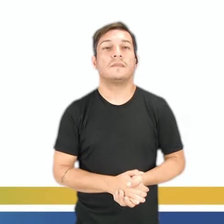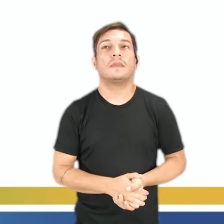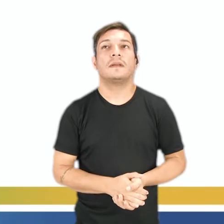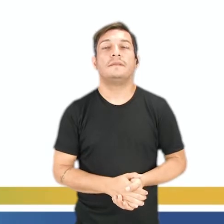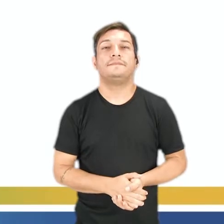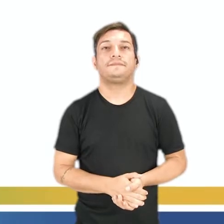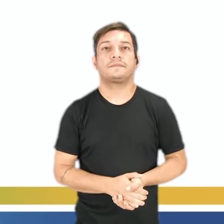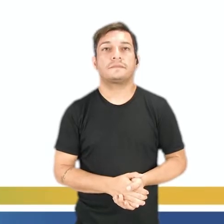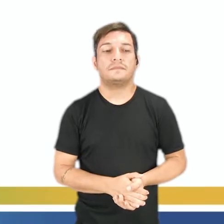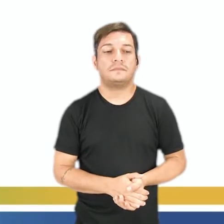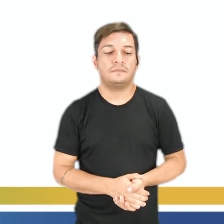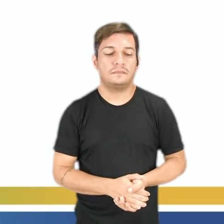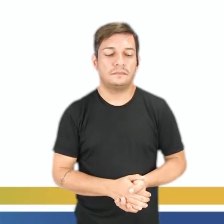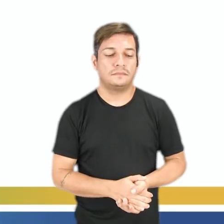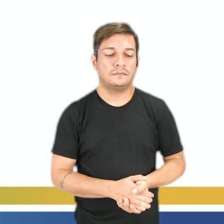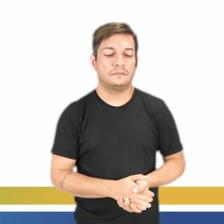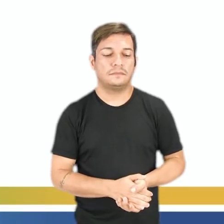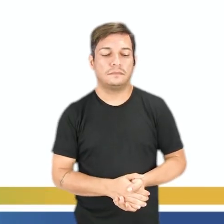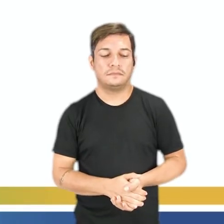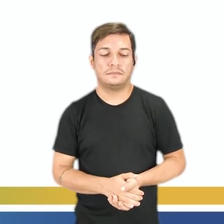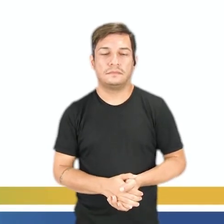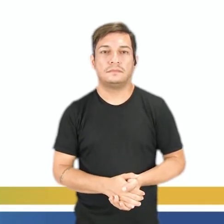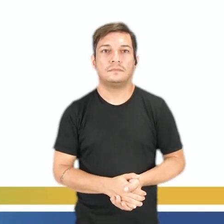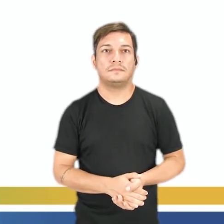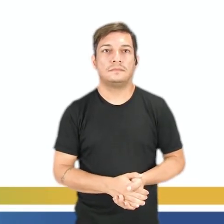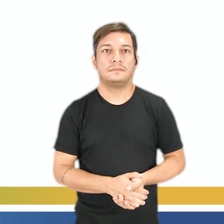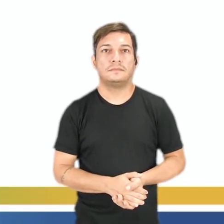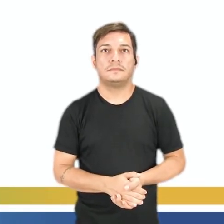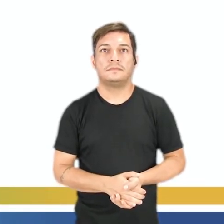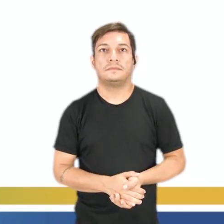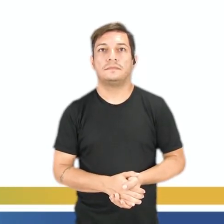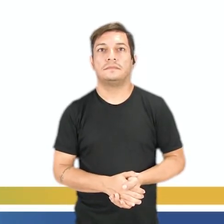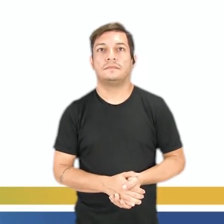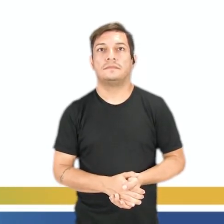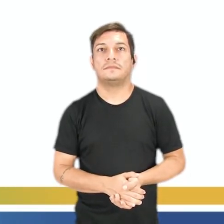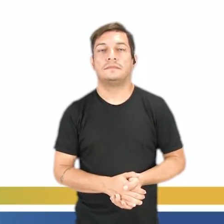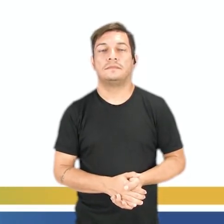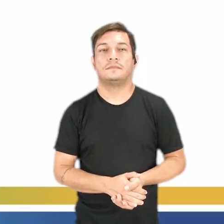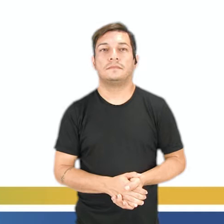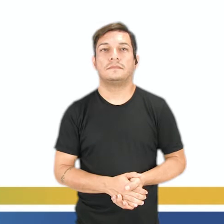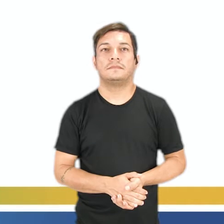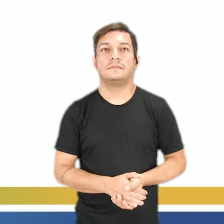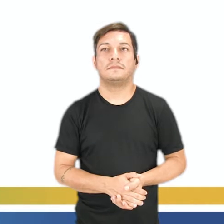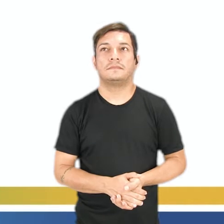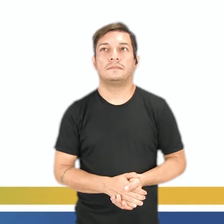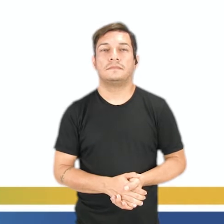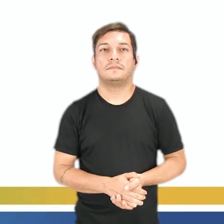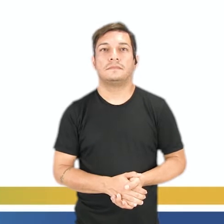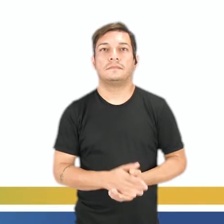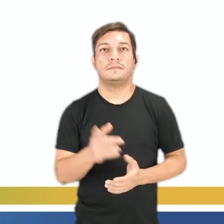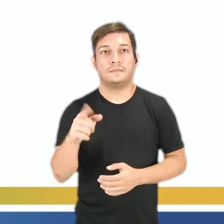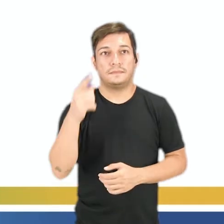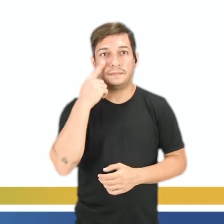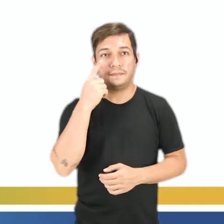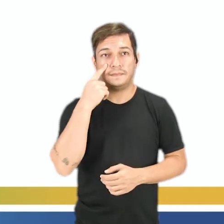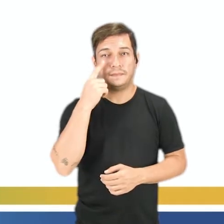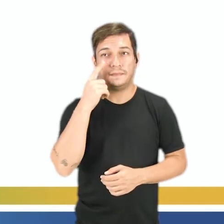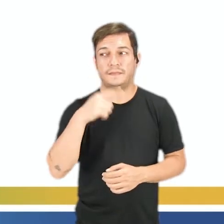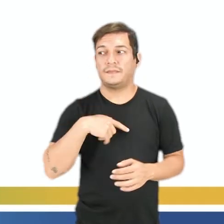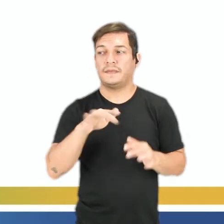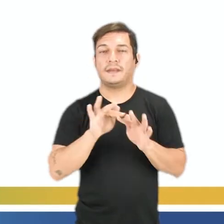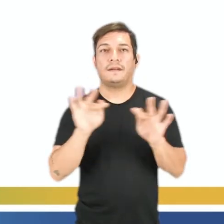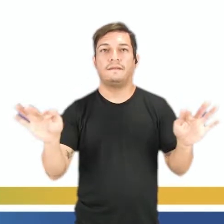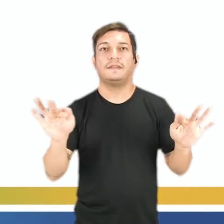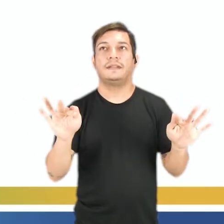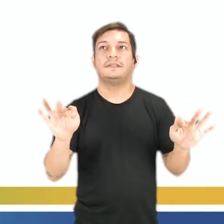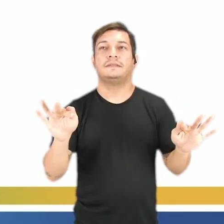frase. Olha lá o garoto com dor de cabeça. Dor de cabeça, lembra que é headache. Então, eu disse na outra